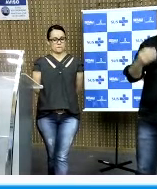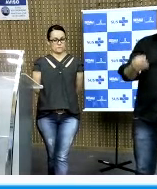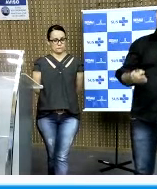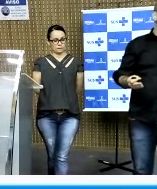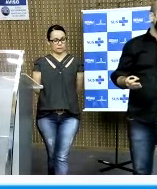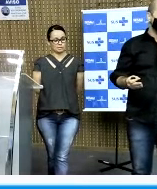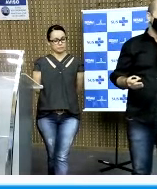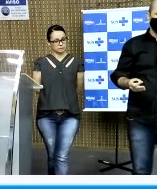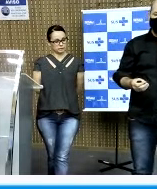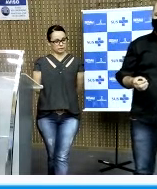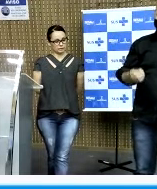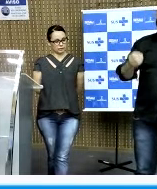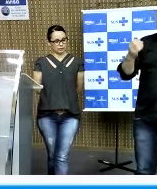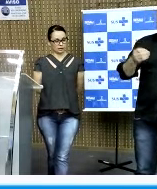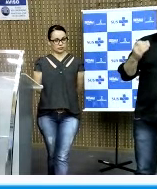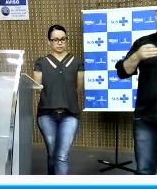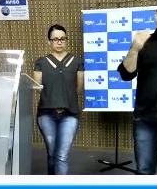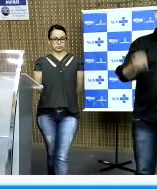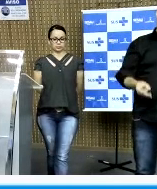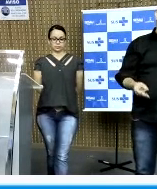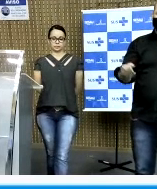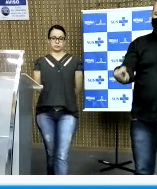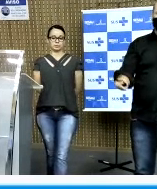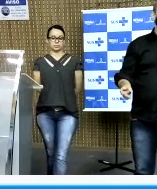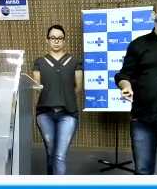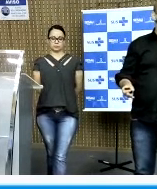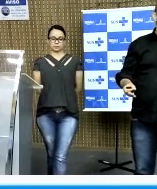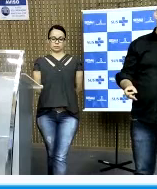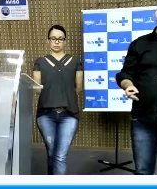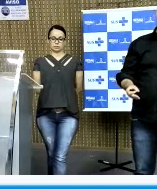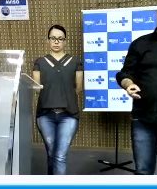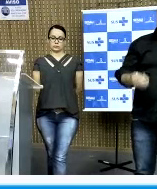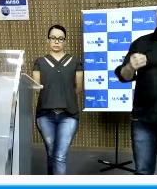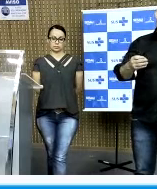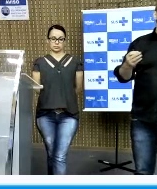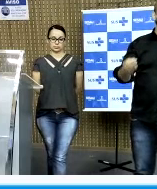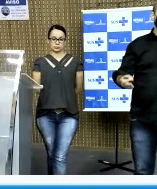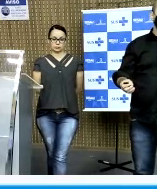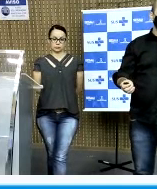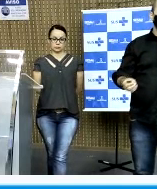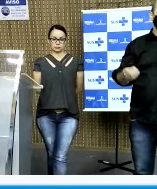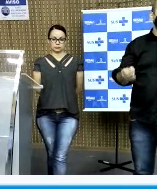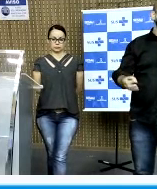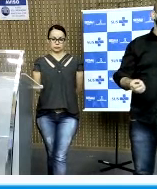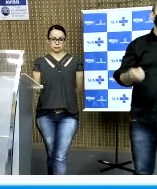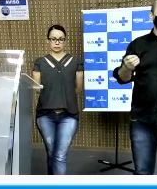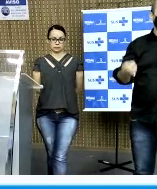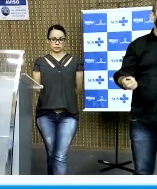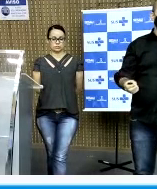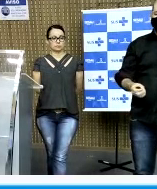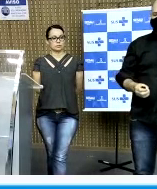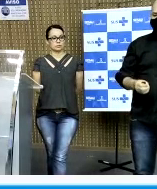tem que acompanhar essa gestante. Tem que fazer uma revisão mais criteriosa de exames de imagem, principalmente o ultrassom, o obstétrico,